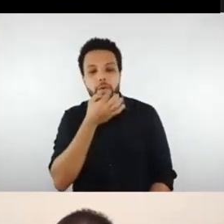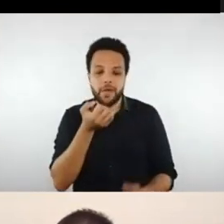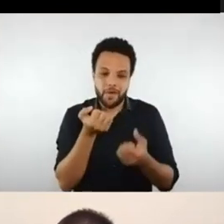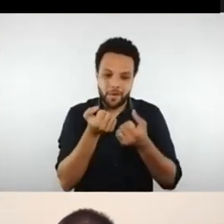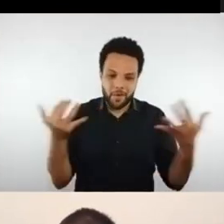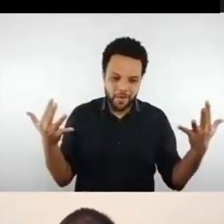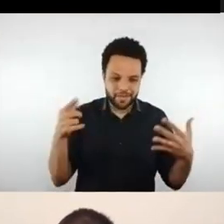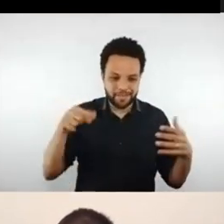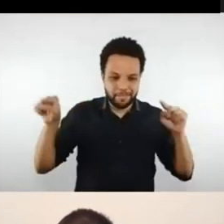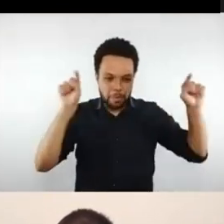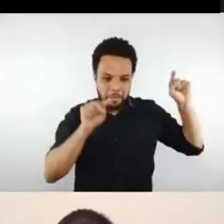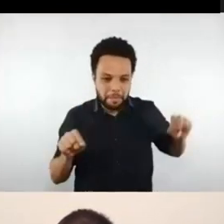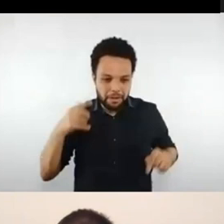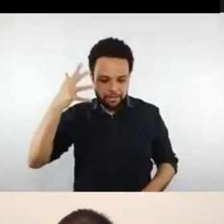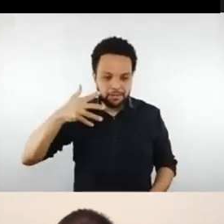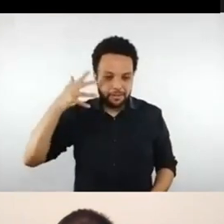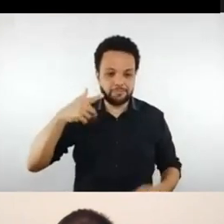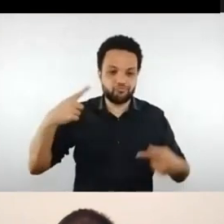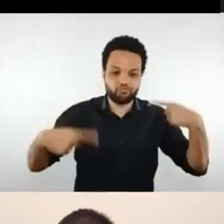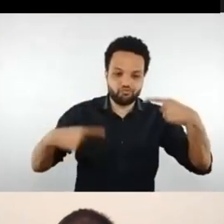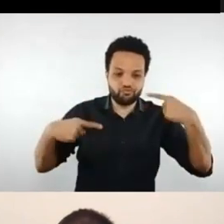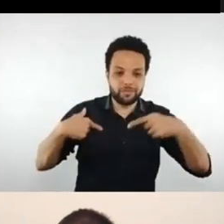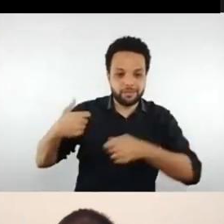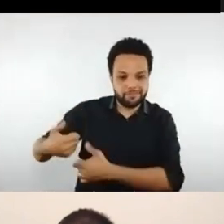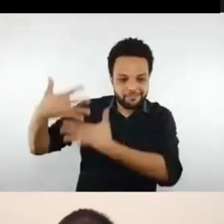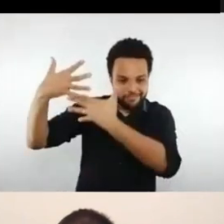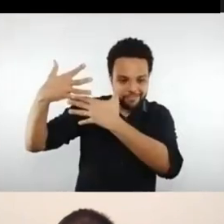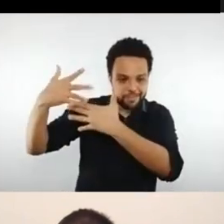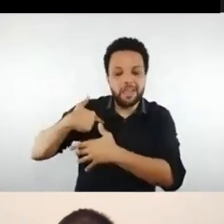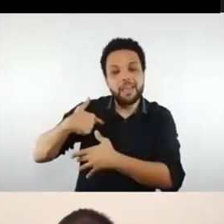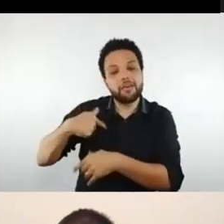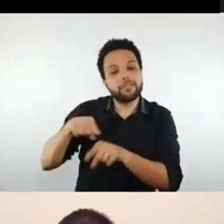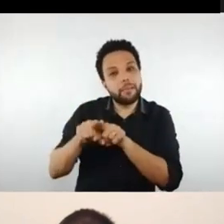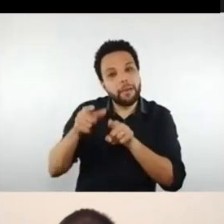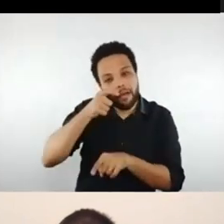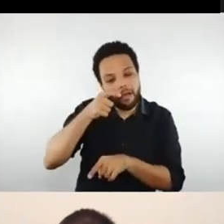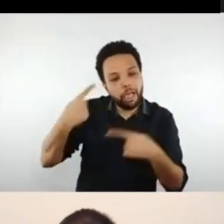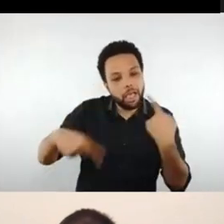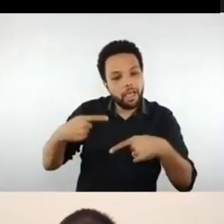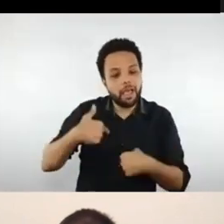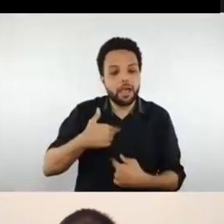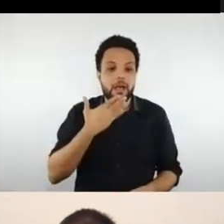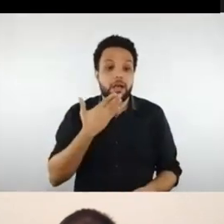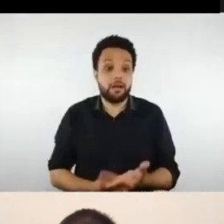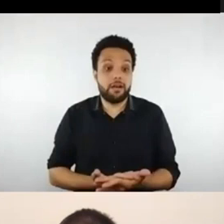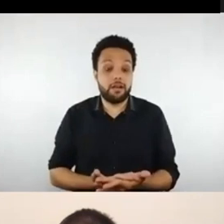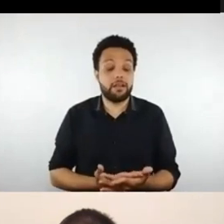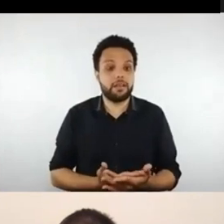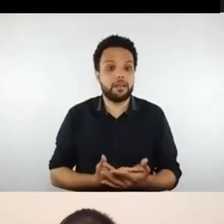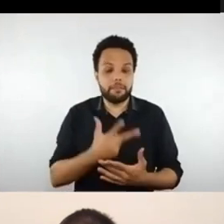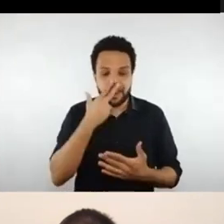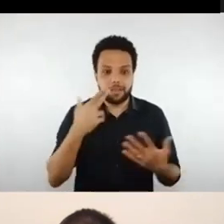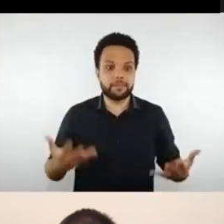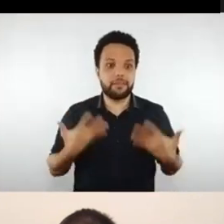vi no bate-papo, que eu gostei muito. Eu fiquei impressionado com o otimismo que eu senti nas